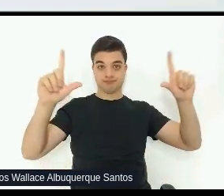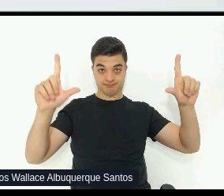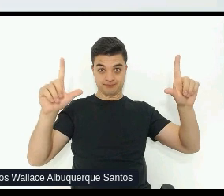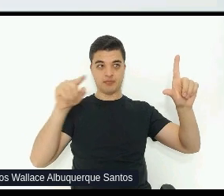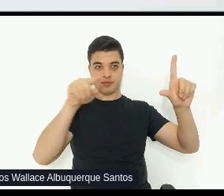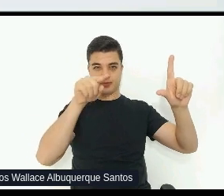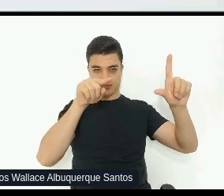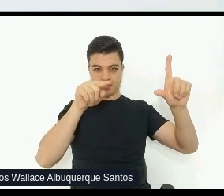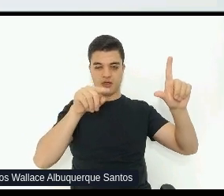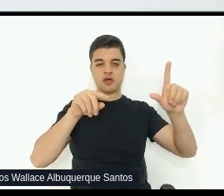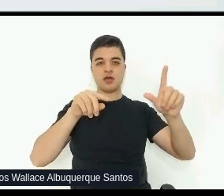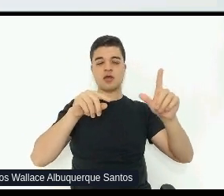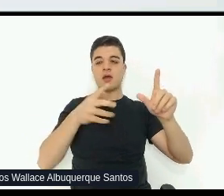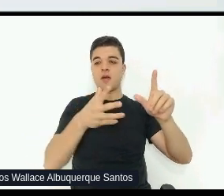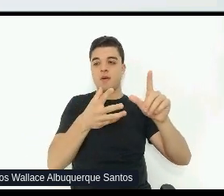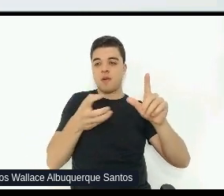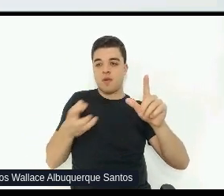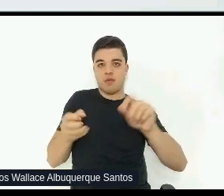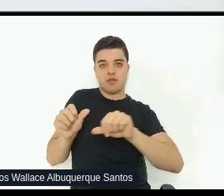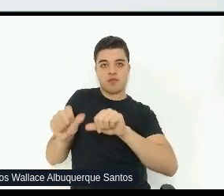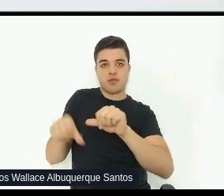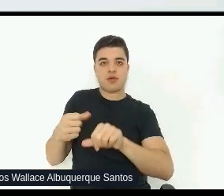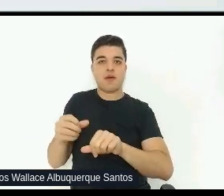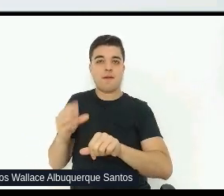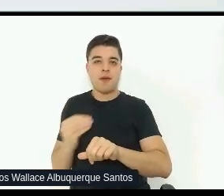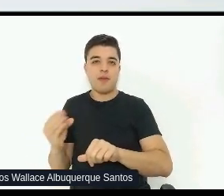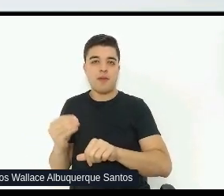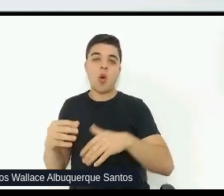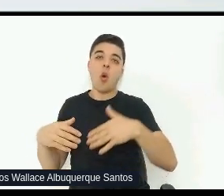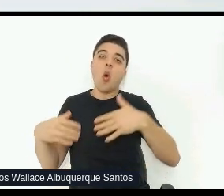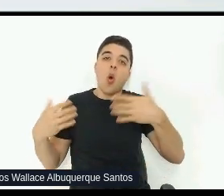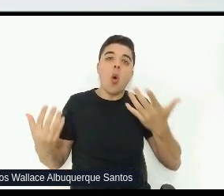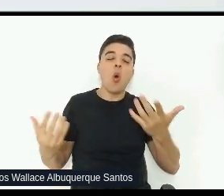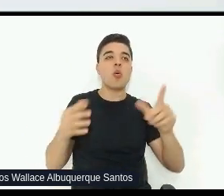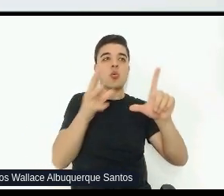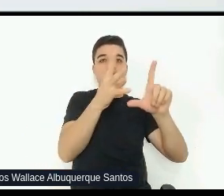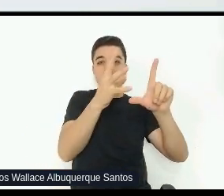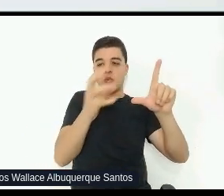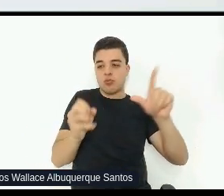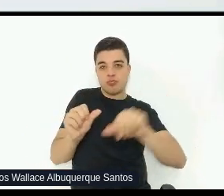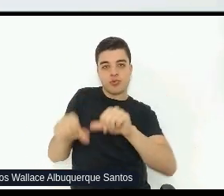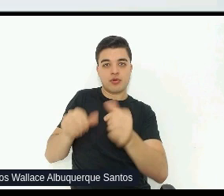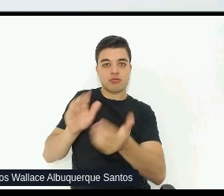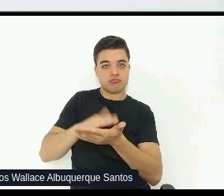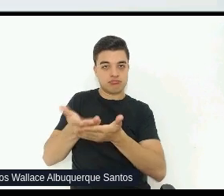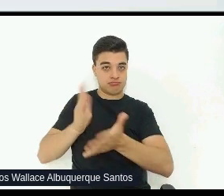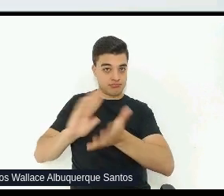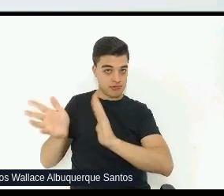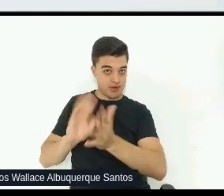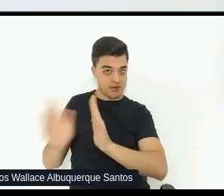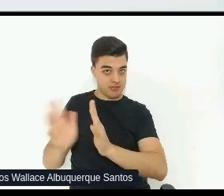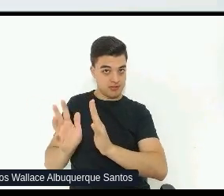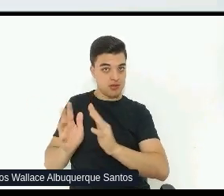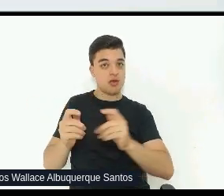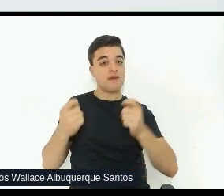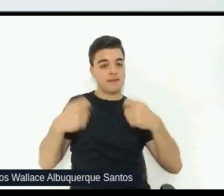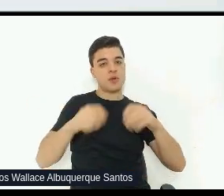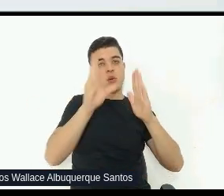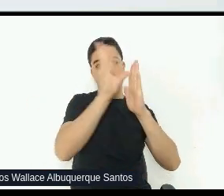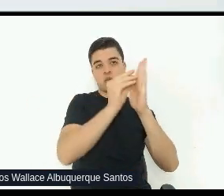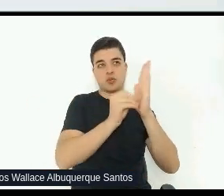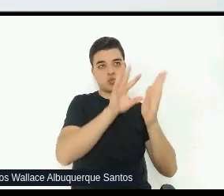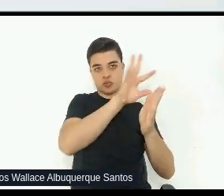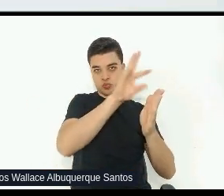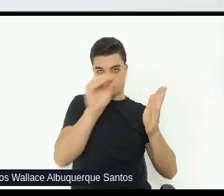tradutor automático de Libras, ele consiga ter acesso a todos os conteúdos que estão ali. Né? Então, por exemplo, aqui eu trago um exemplo